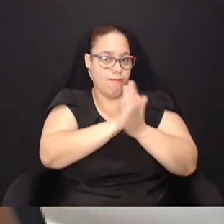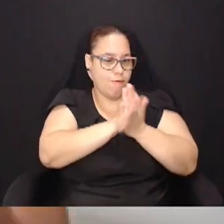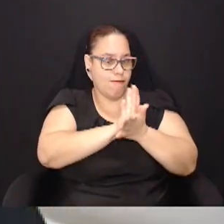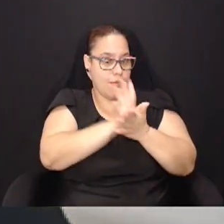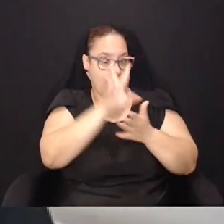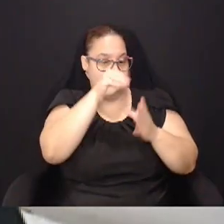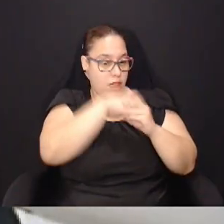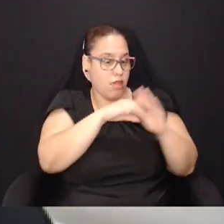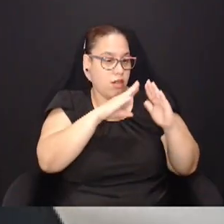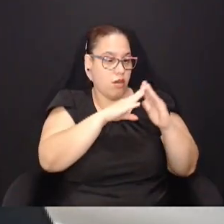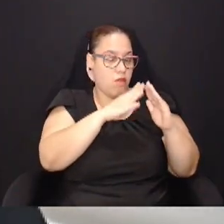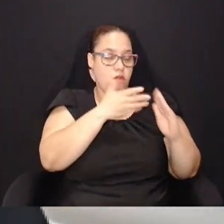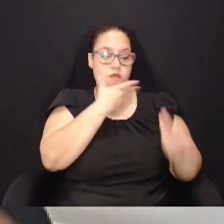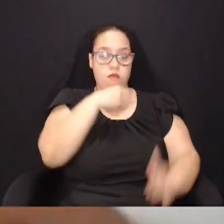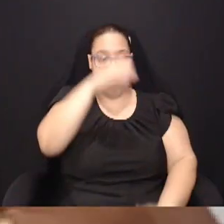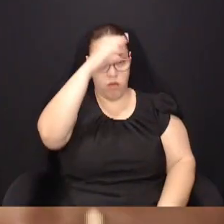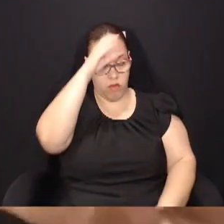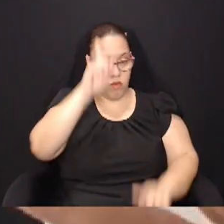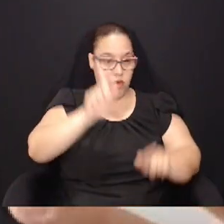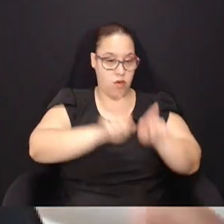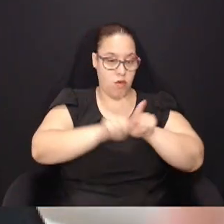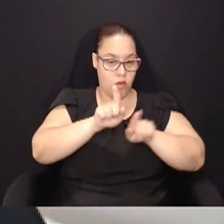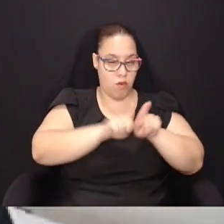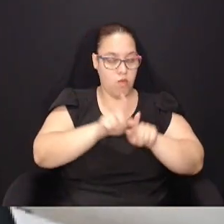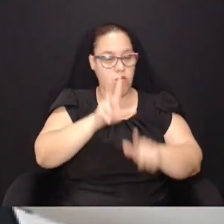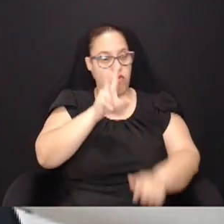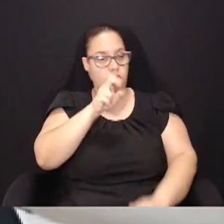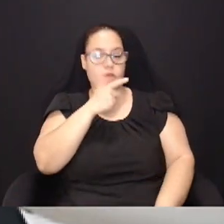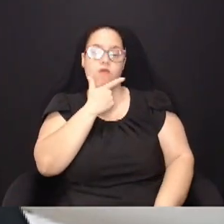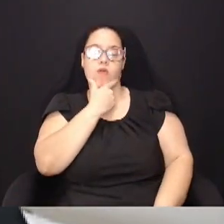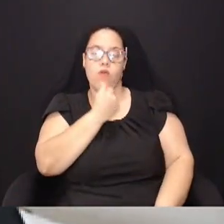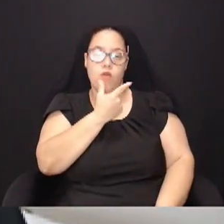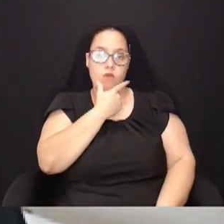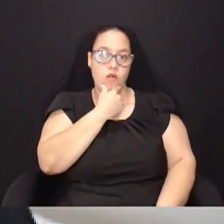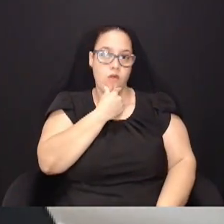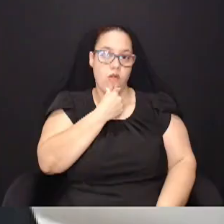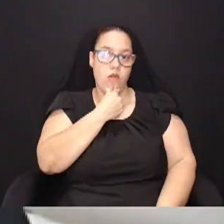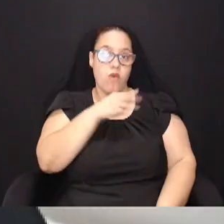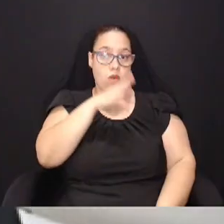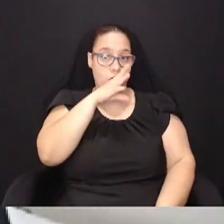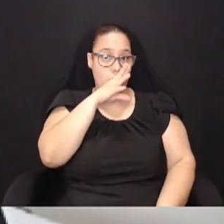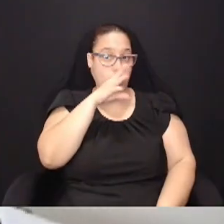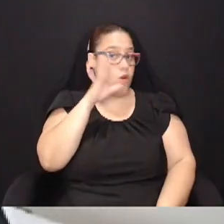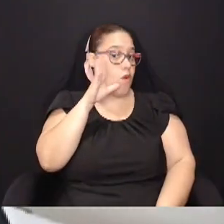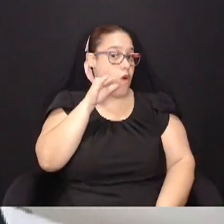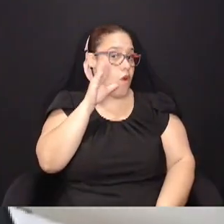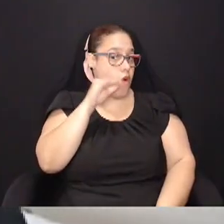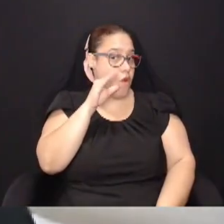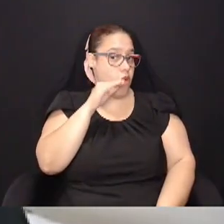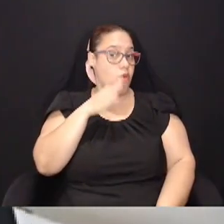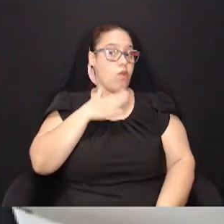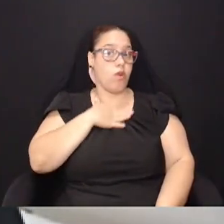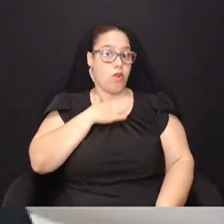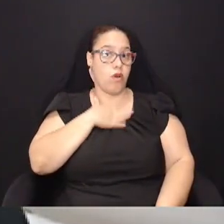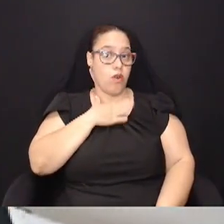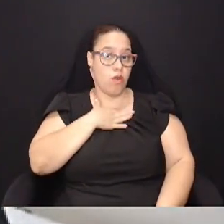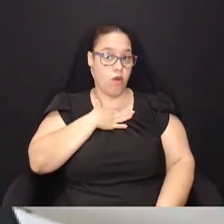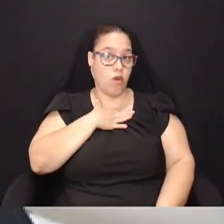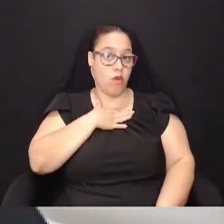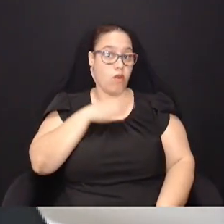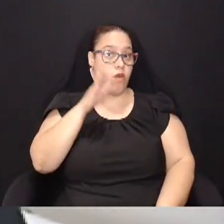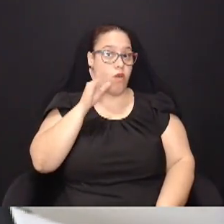tio, um primo, um avô, um funcionário, né, que foi, no meu caso, né, que foi um funcionário do meu